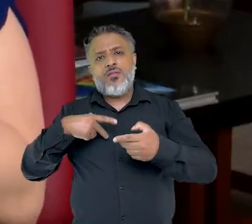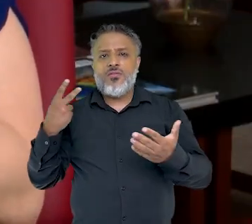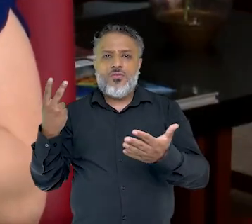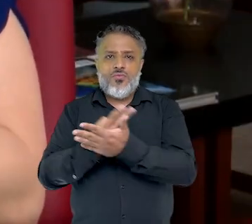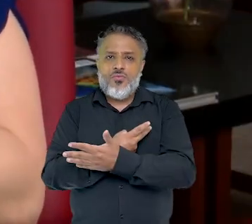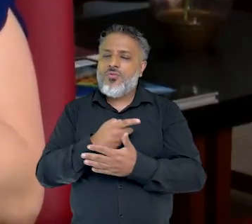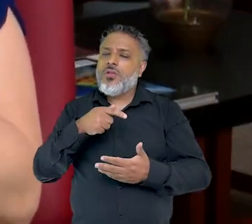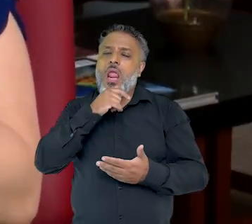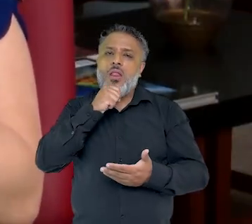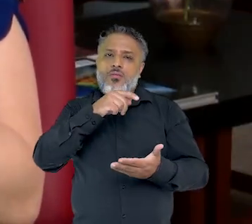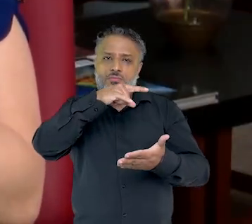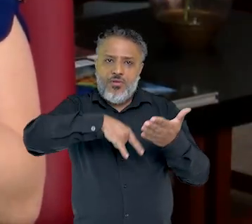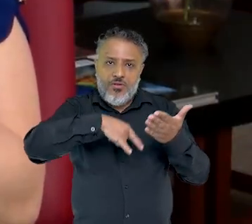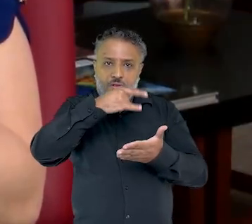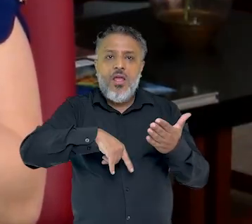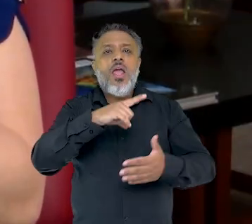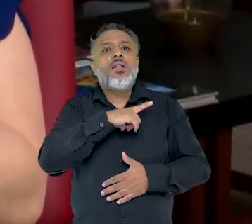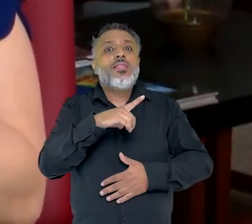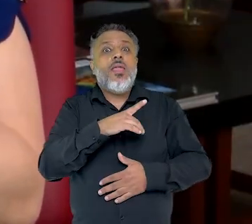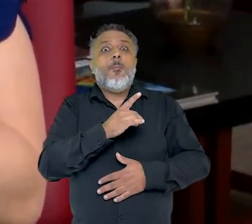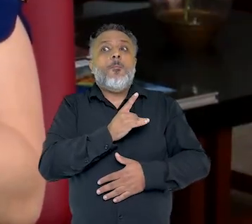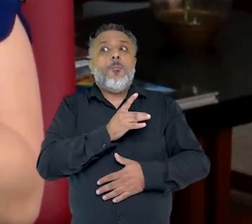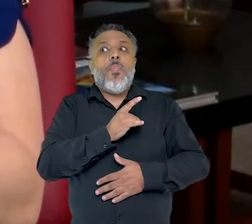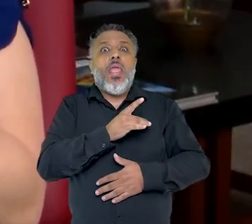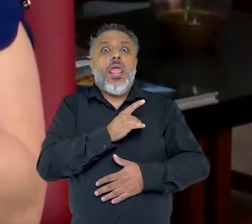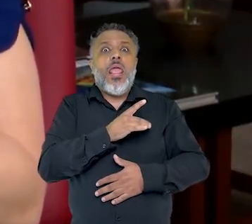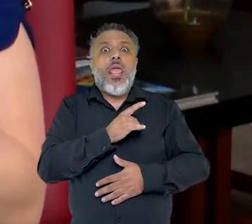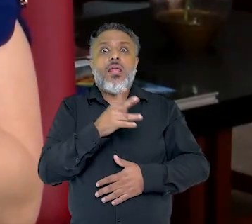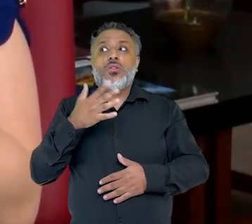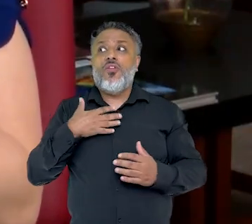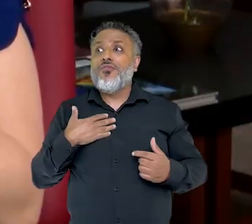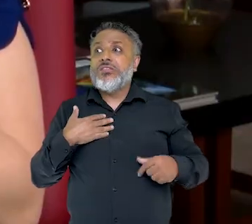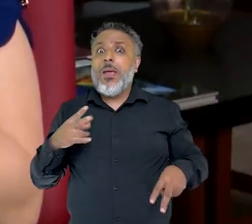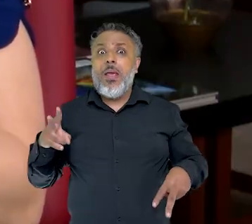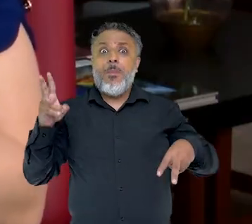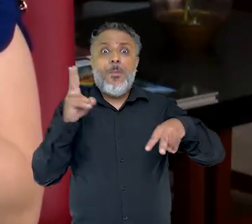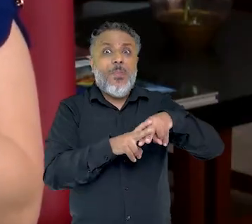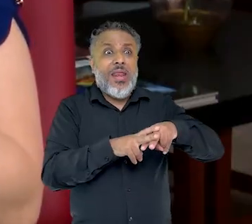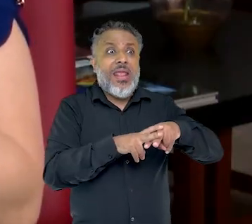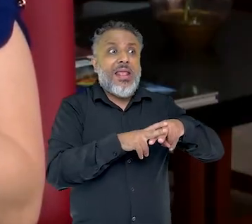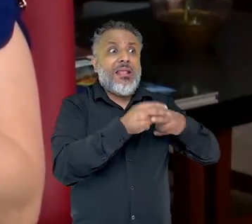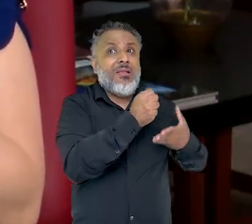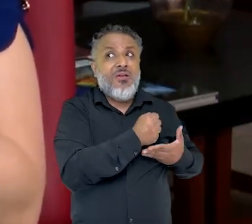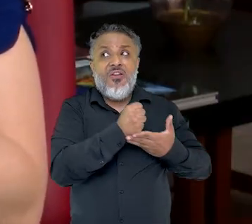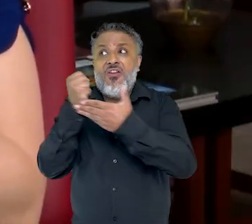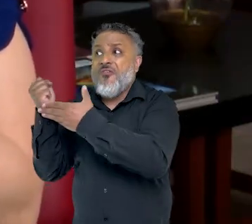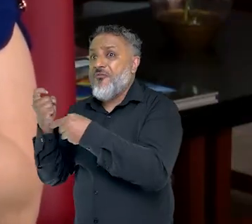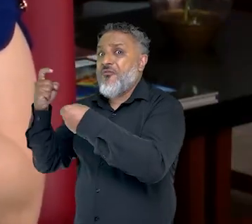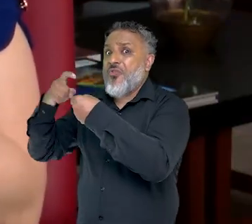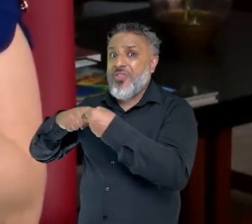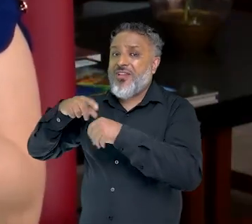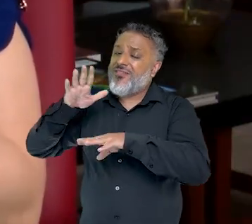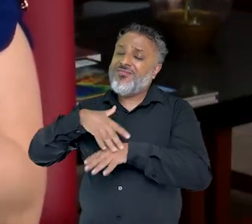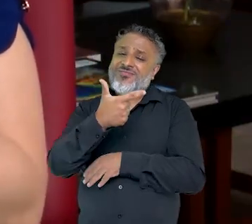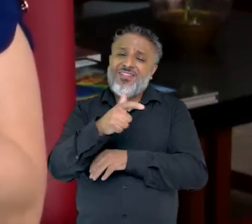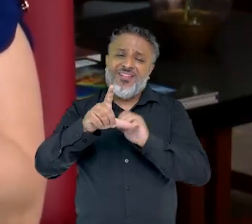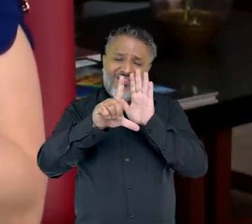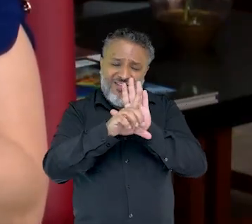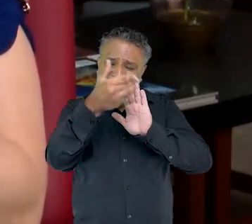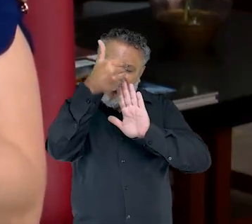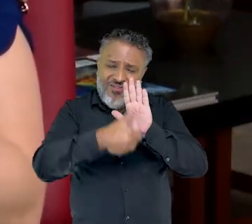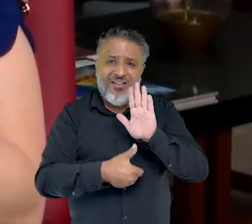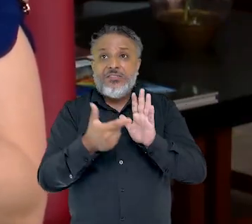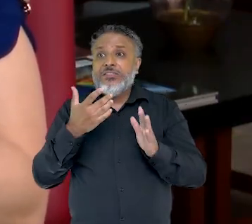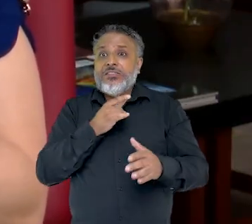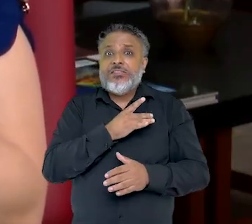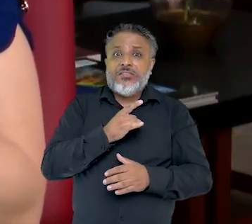ou indocumentada. Ela tem medo de ser presa para fins de deportação, coisa que já não existe na legislação, enfim. Então ela entra naquela